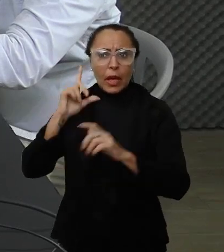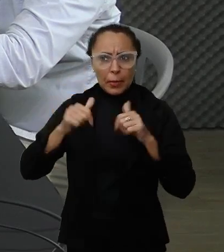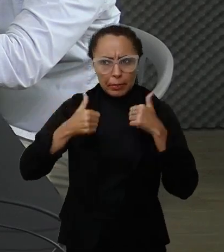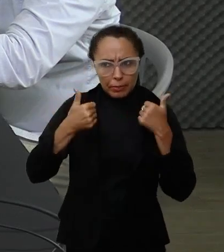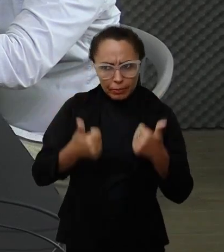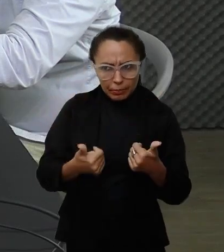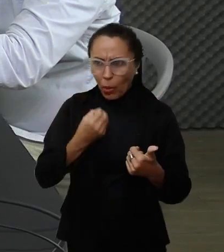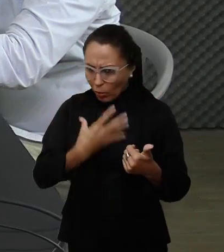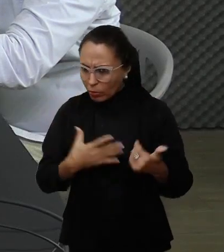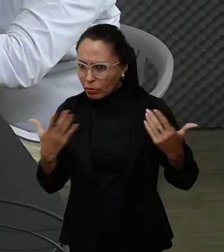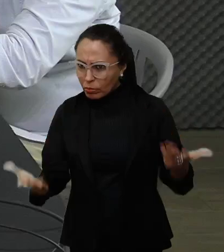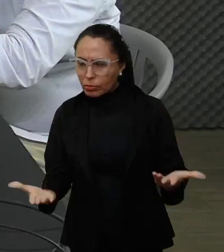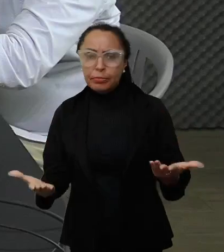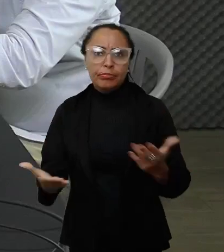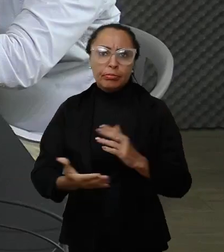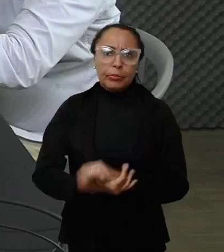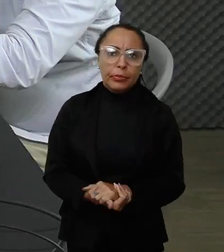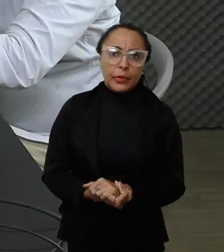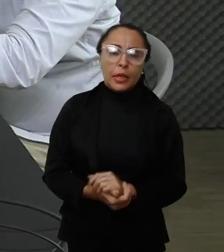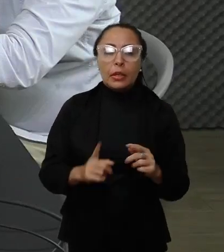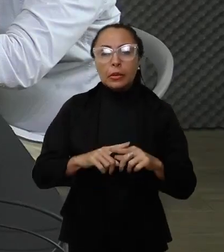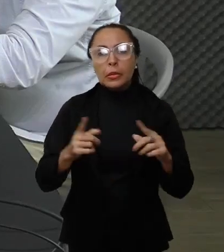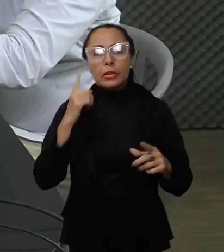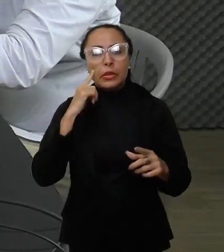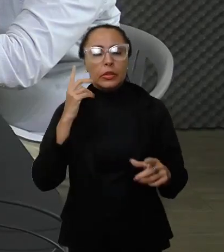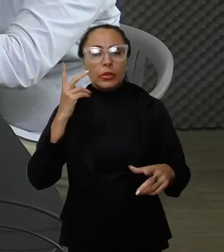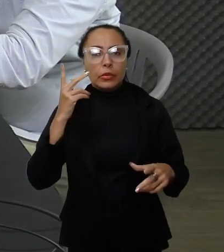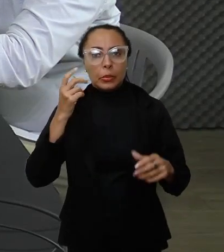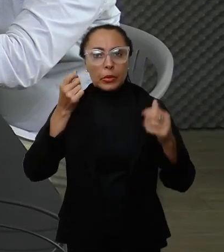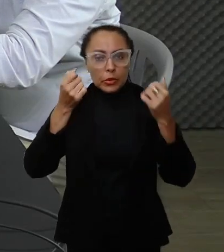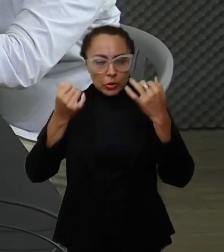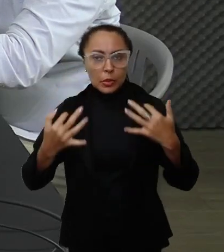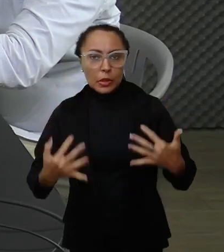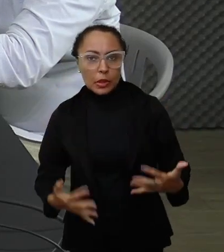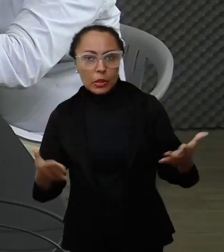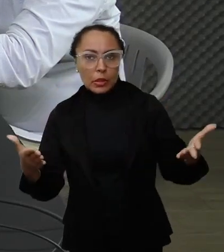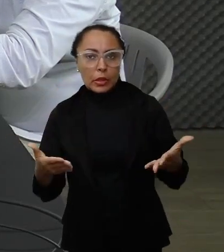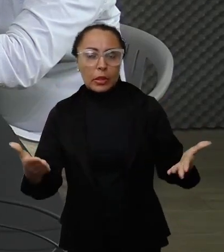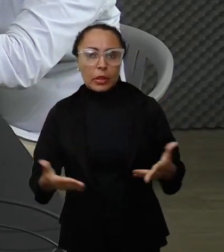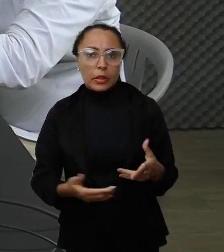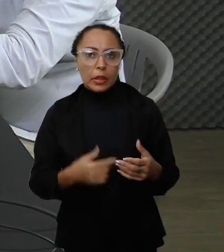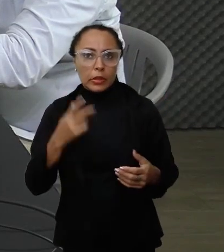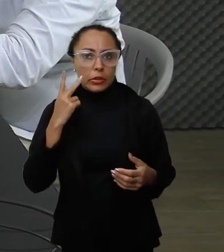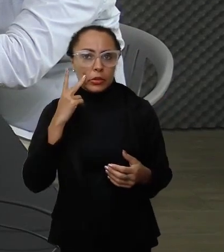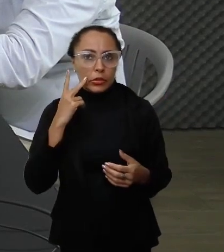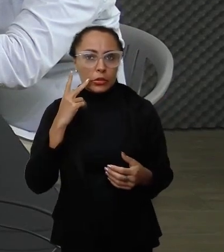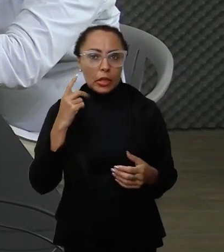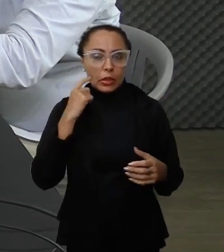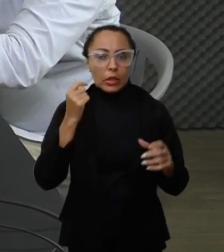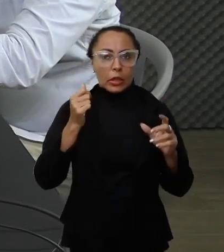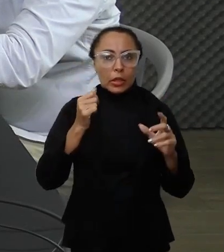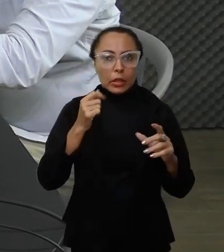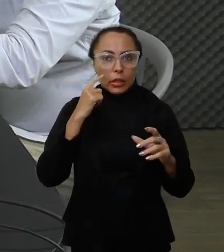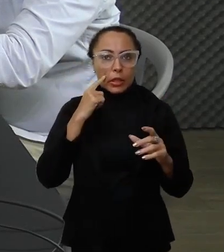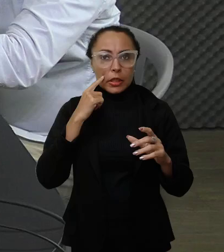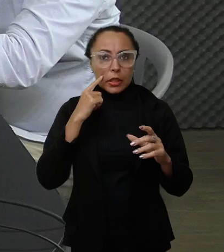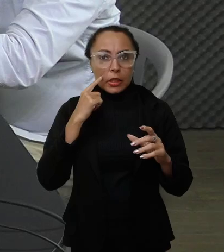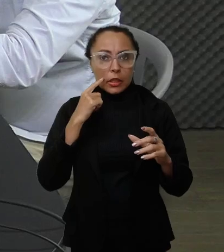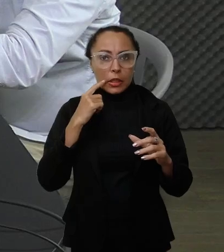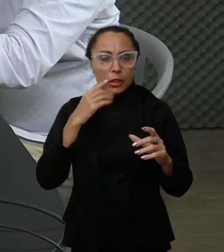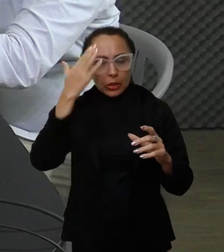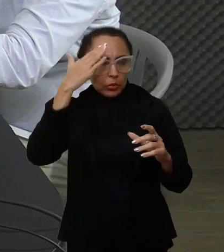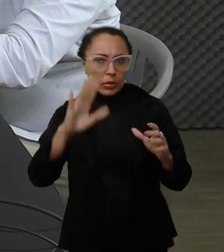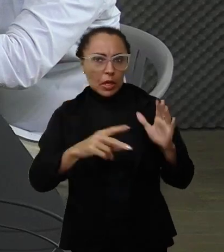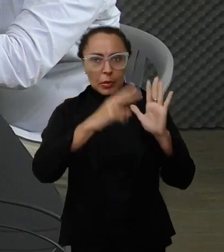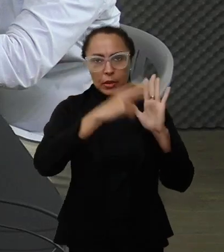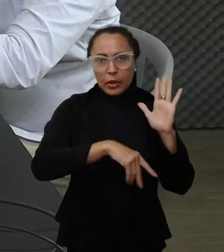confiável? Mas, veja, estávamos falando aqui de gente que é analfabeto digital, que é analfabeto mesmo,